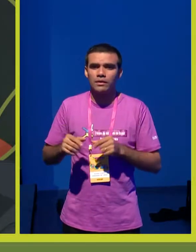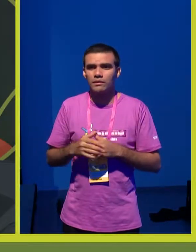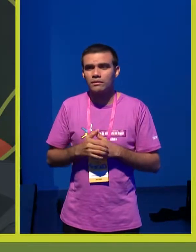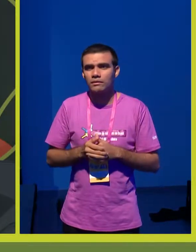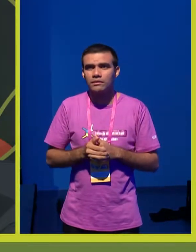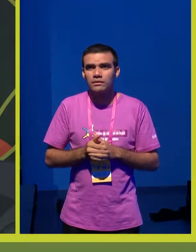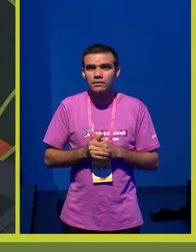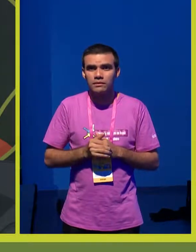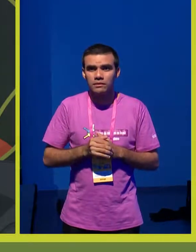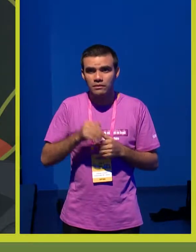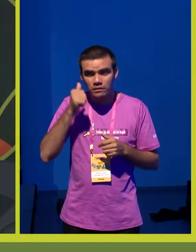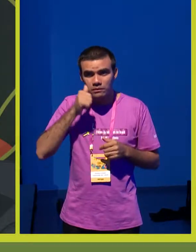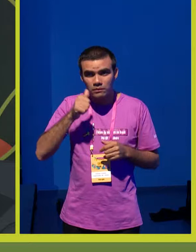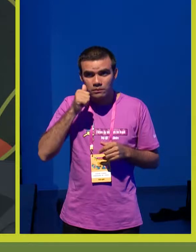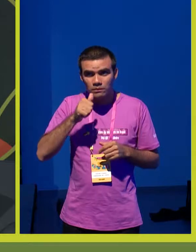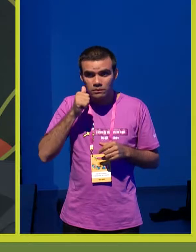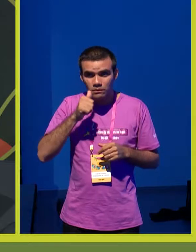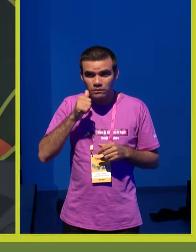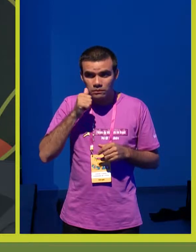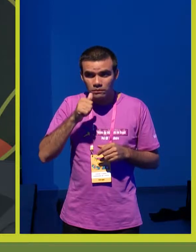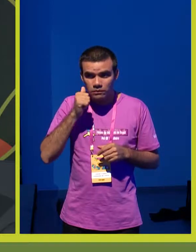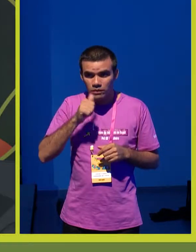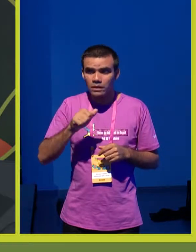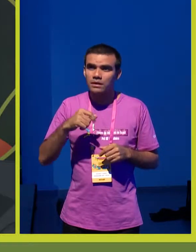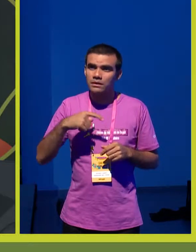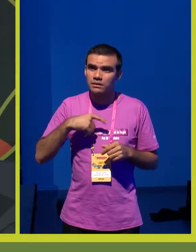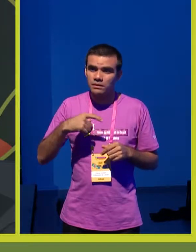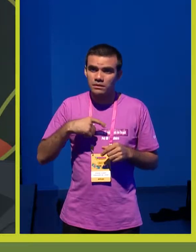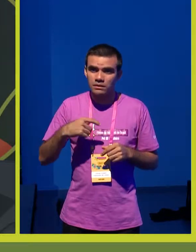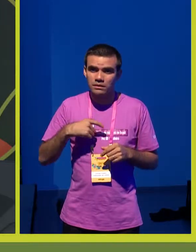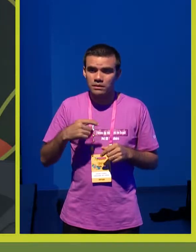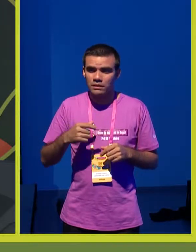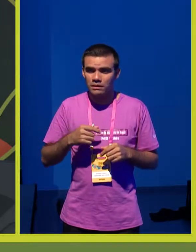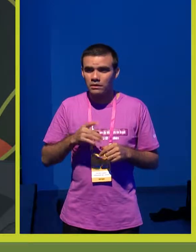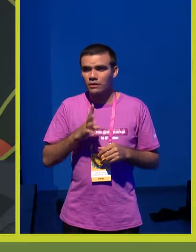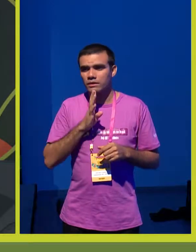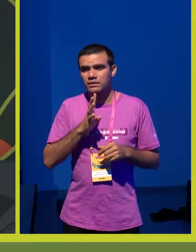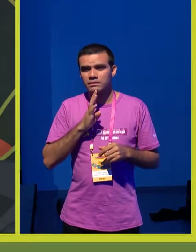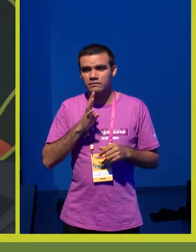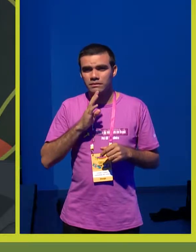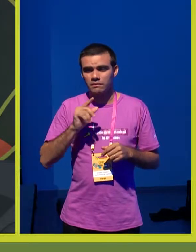mulheres e negros tem uma taxa de reconhecimento muito baixa